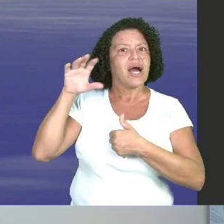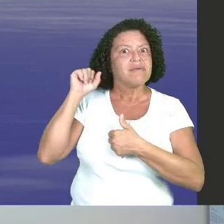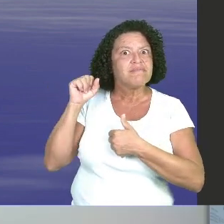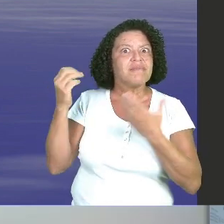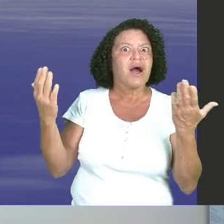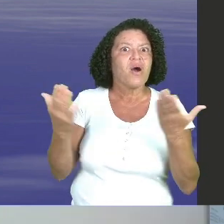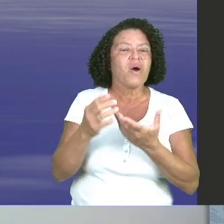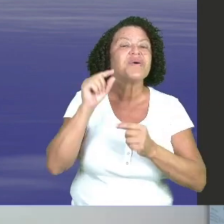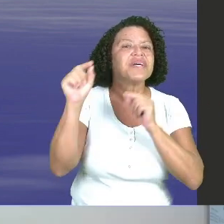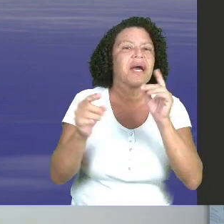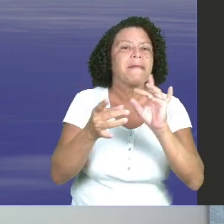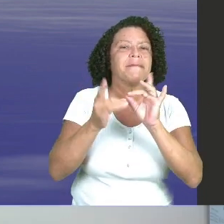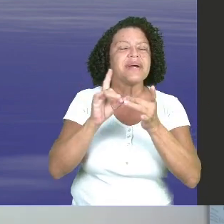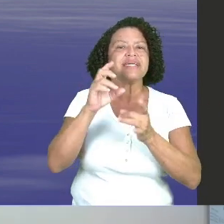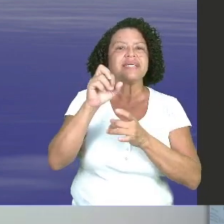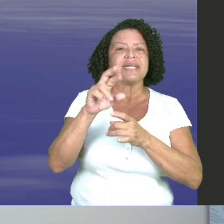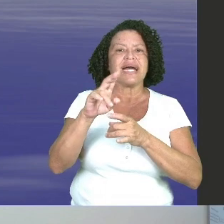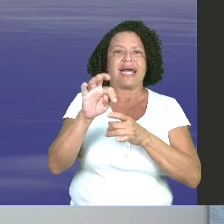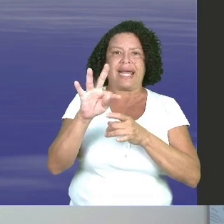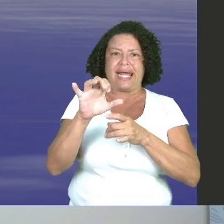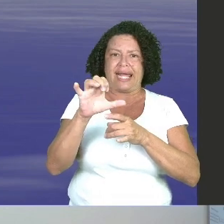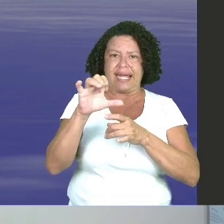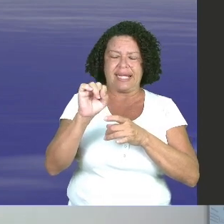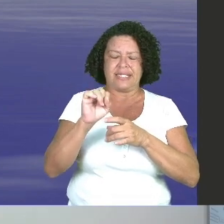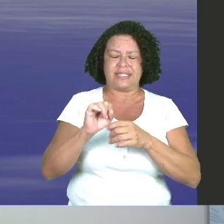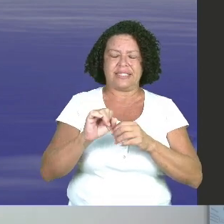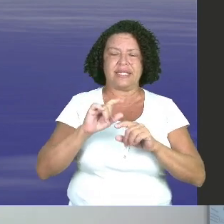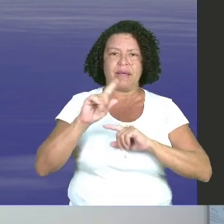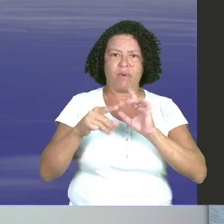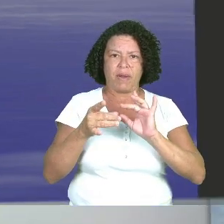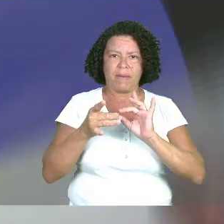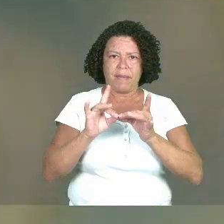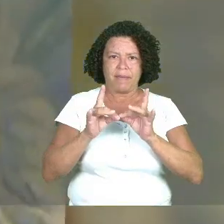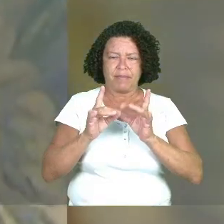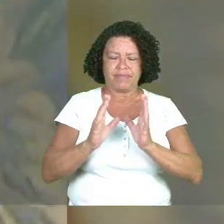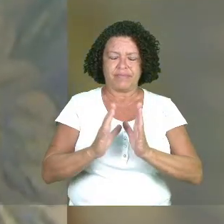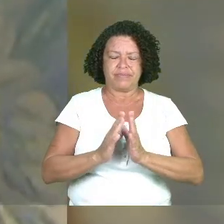Cáritas, entrando em oração, entrando em sintonia.